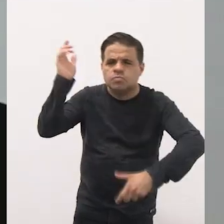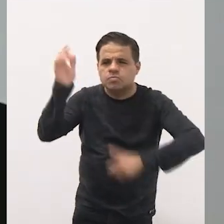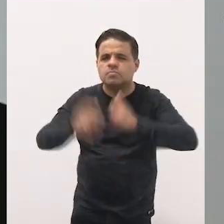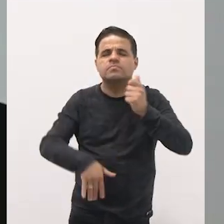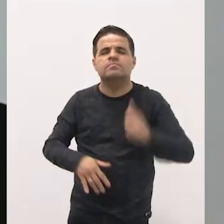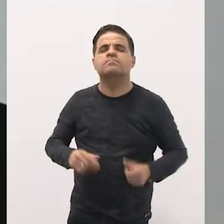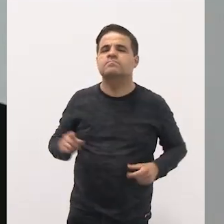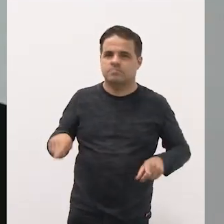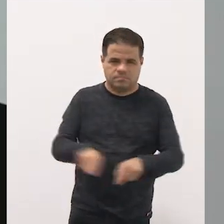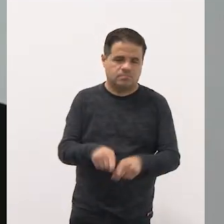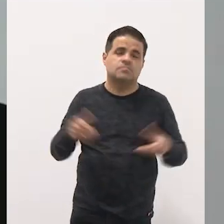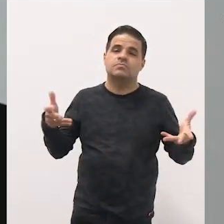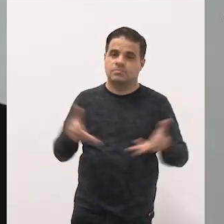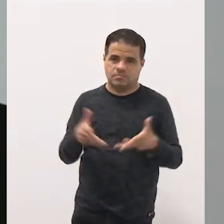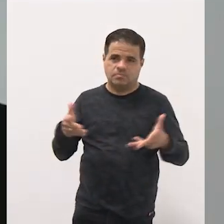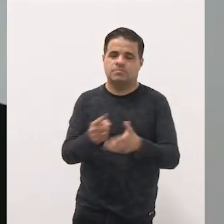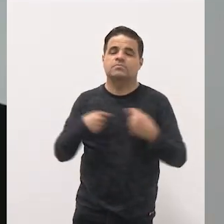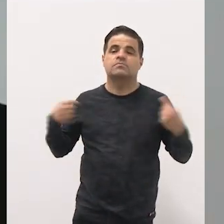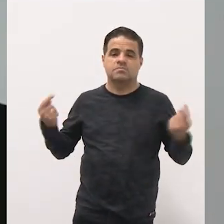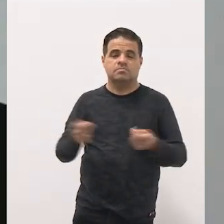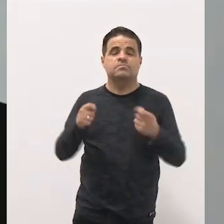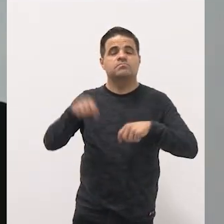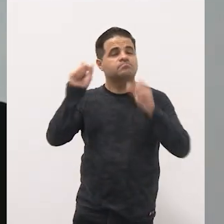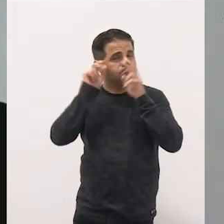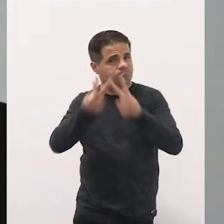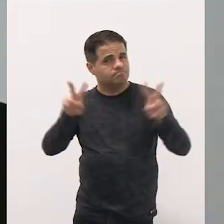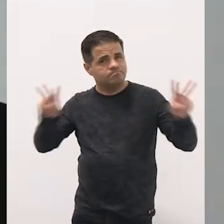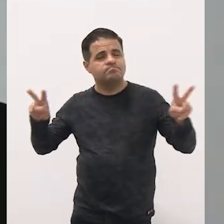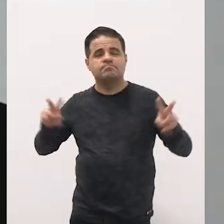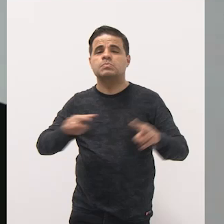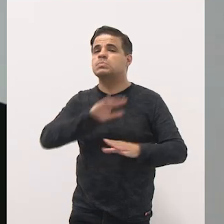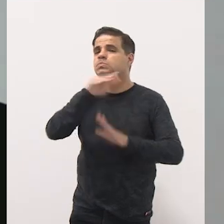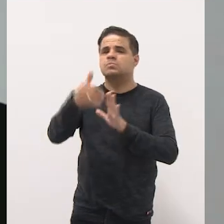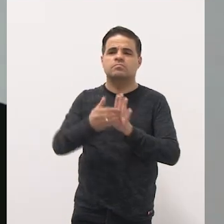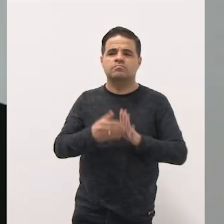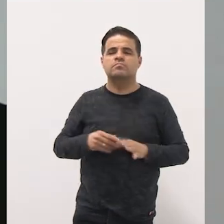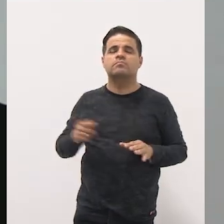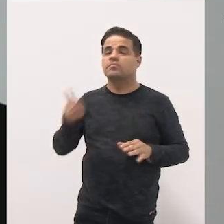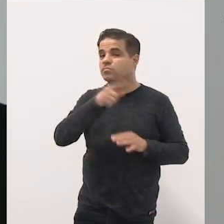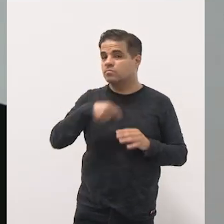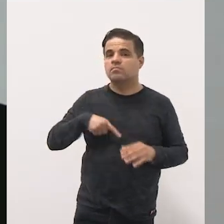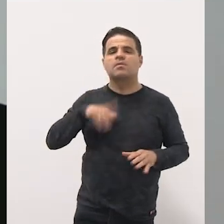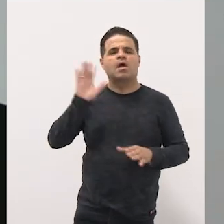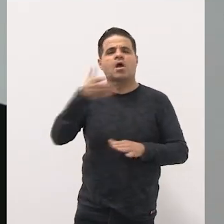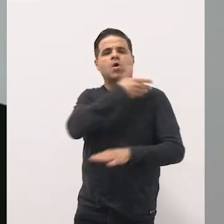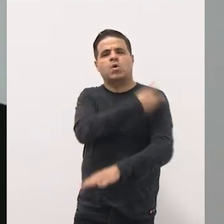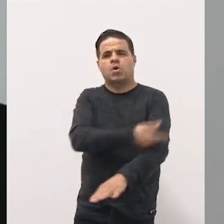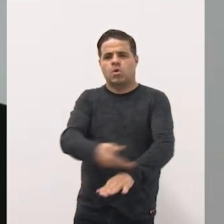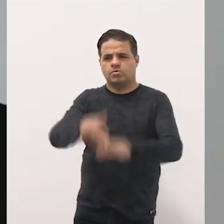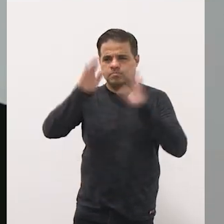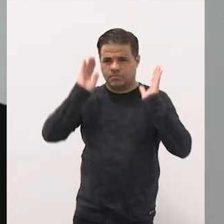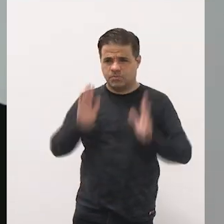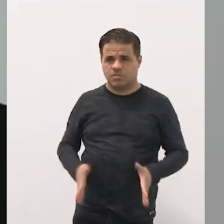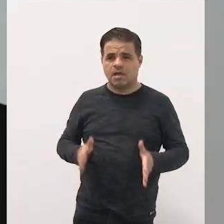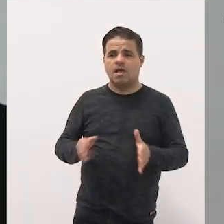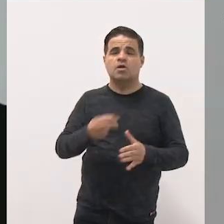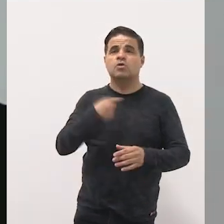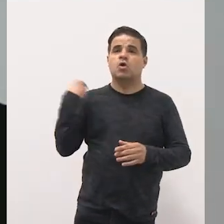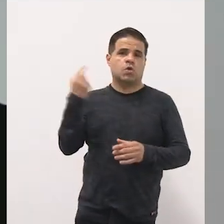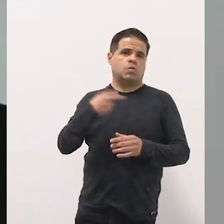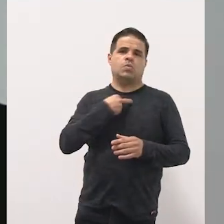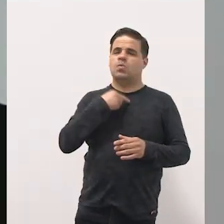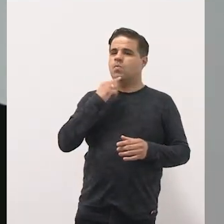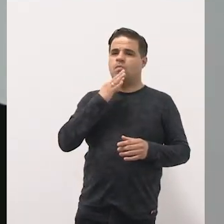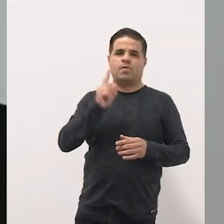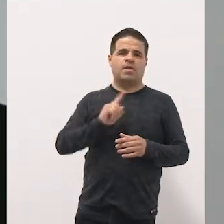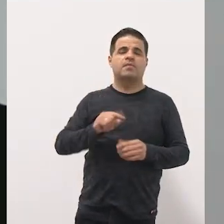citou tão bem hoje, né? Para que a gente veja além daquilo que a gente está acostumado, né? Porque o que a gente não conhece é que